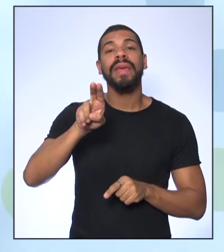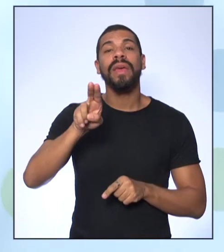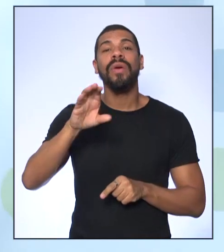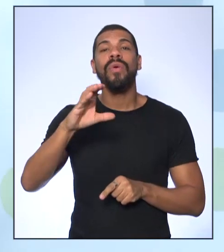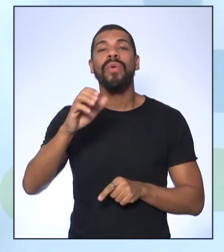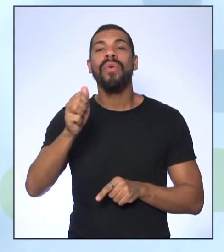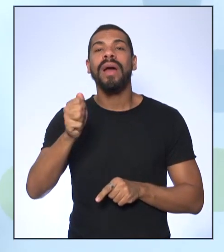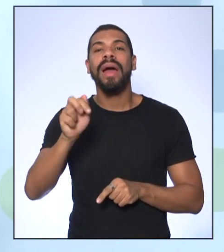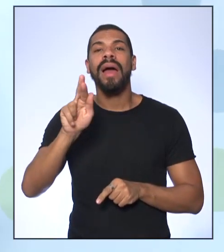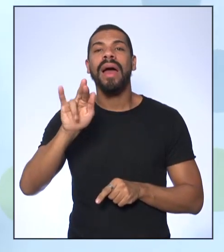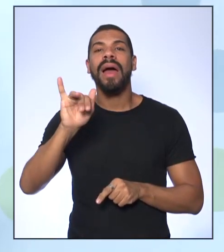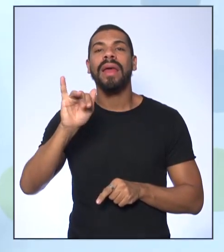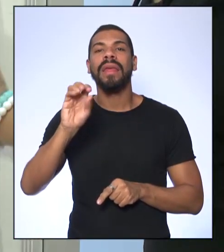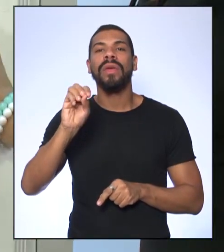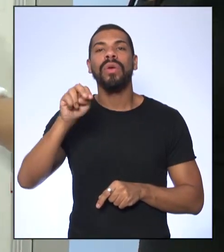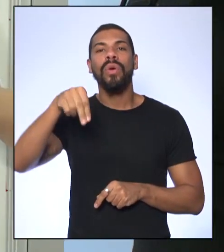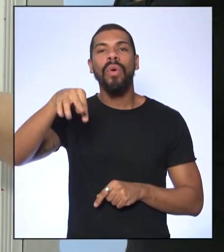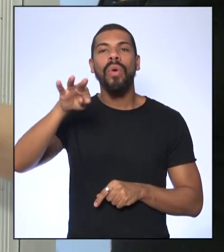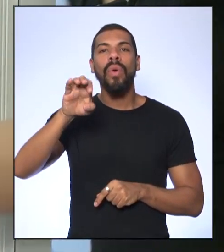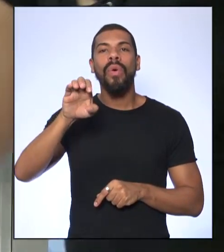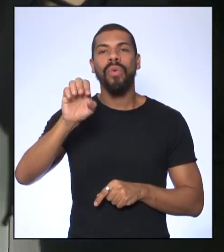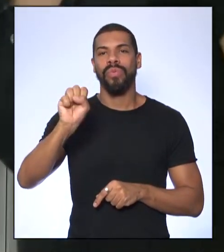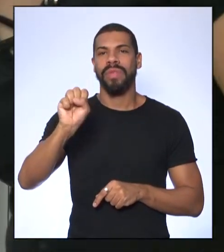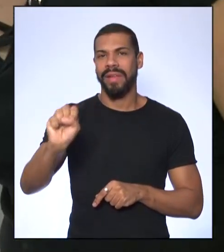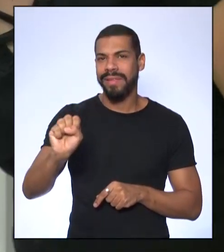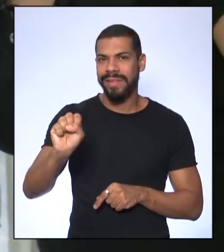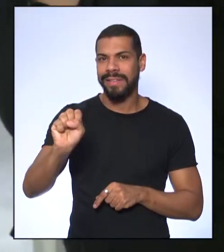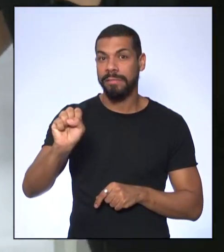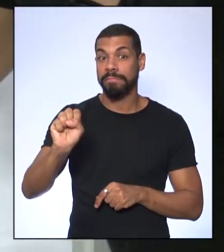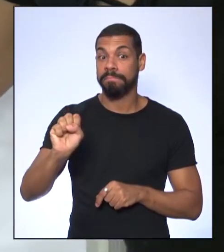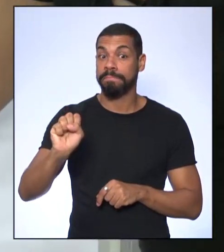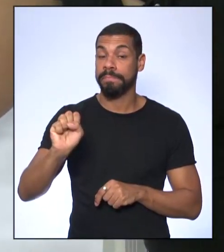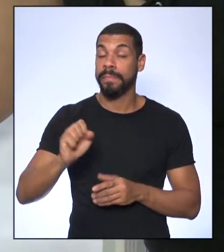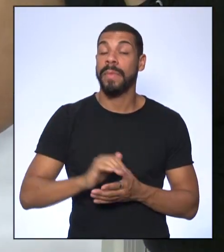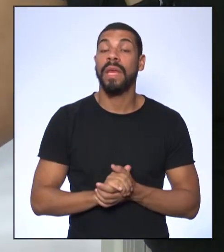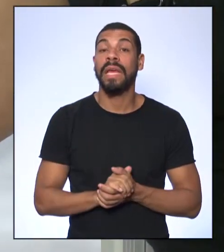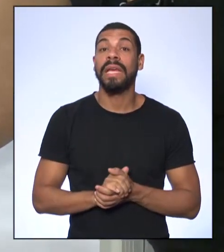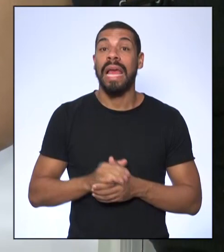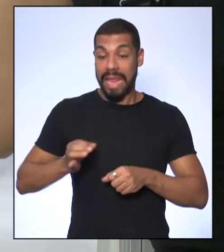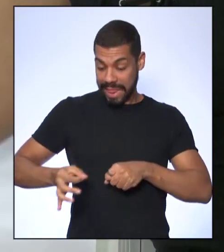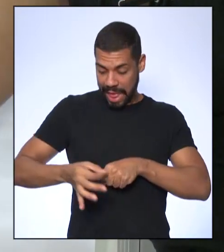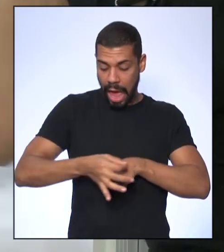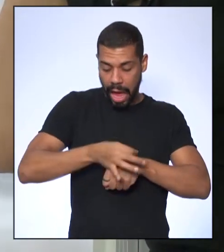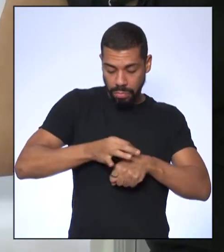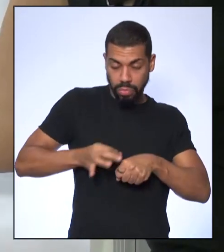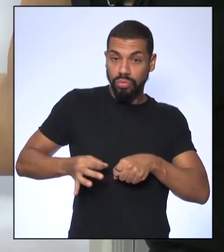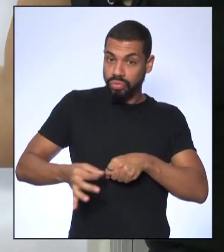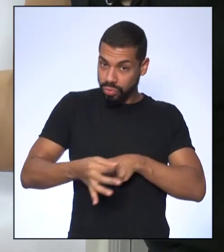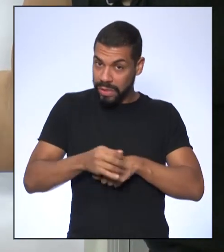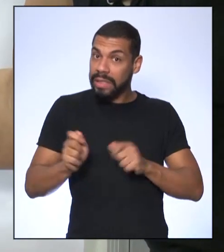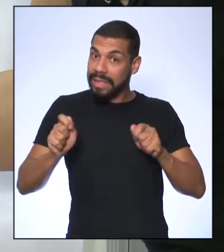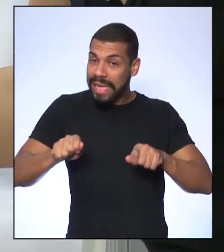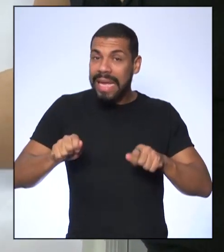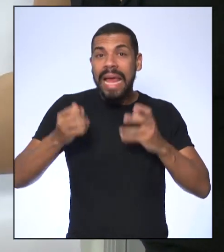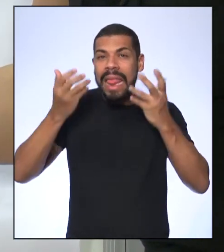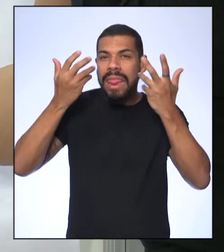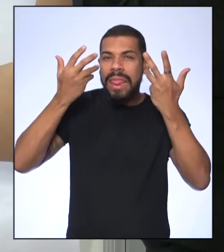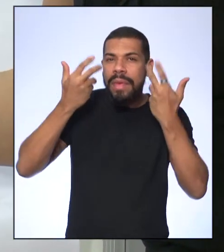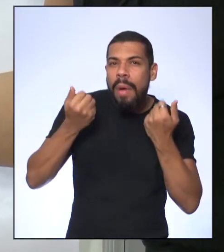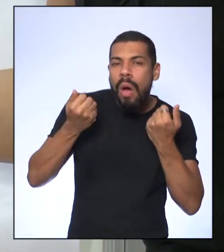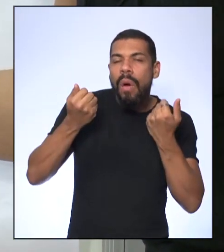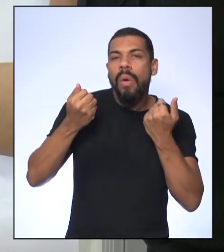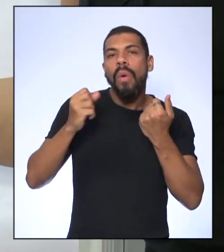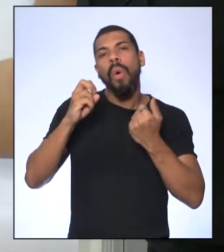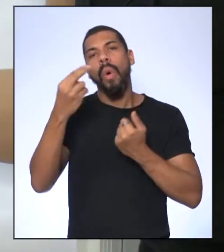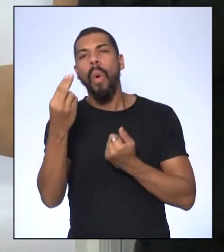são os outros seres vivos, que são as células, que possuem, seres vivos que possuem célula animal